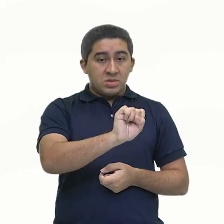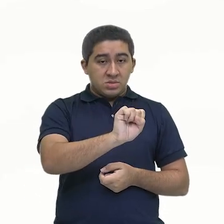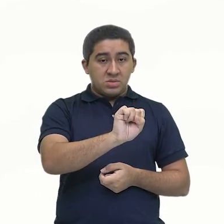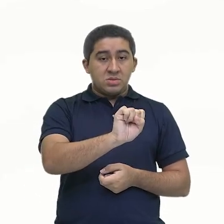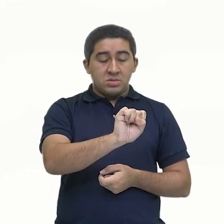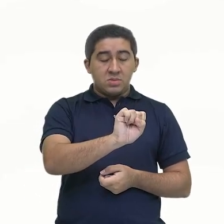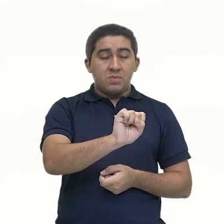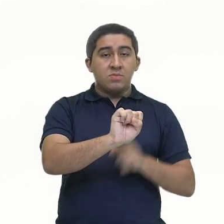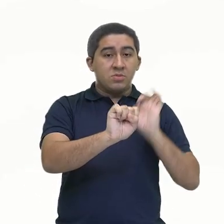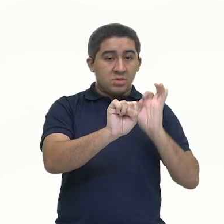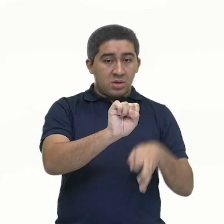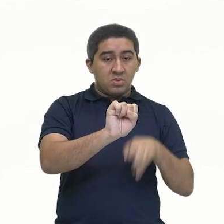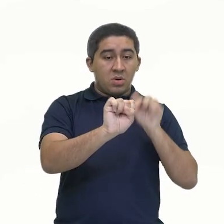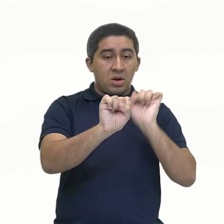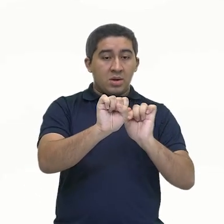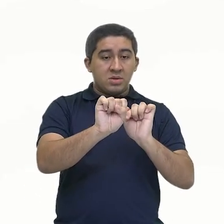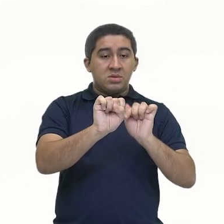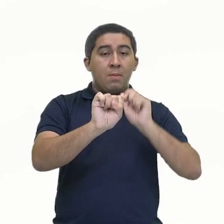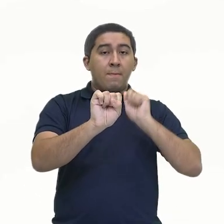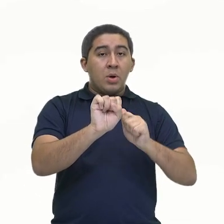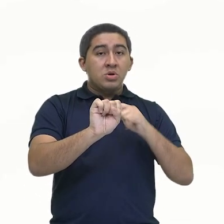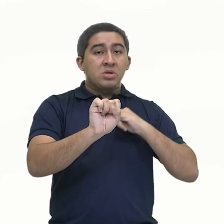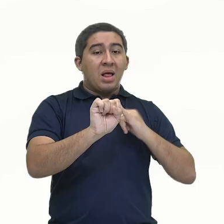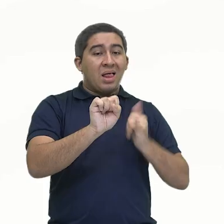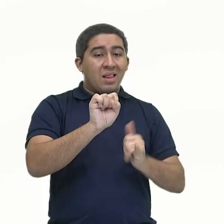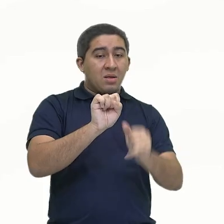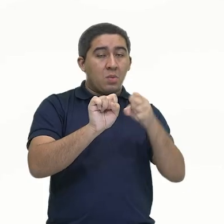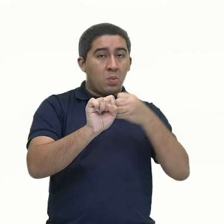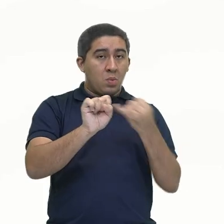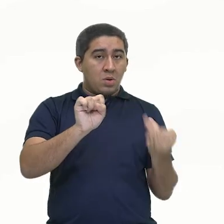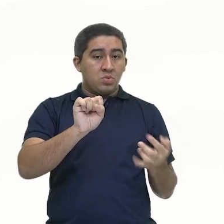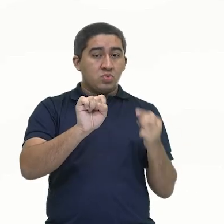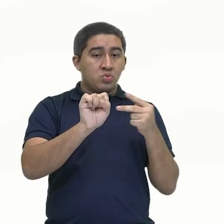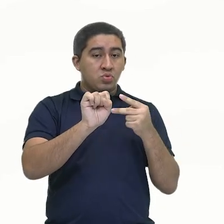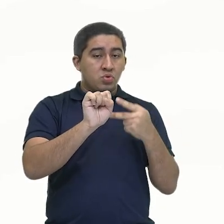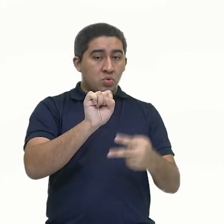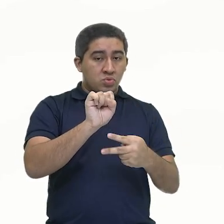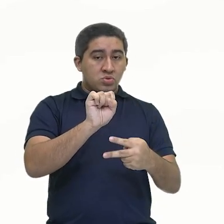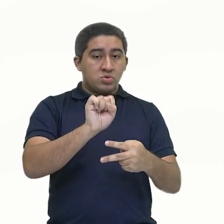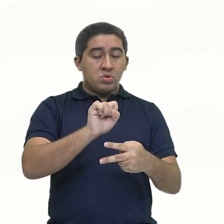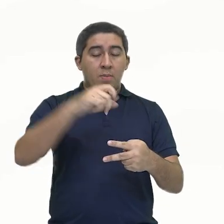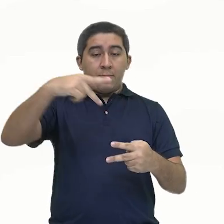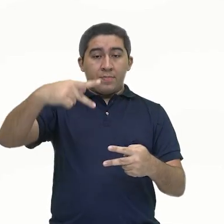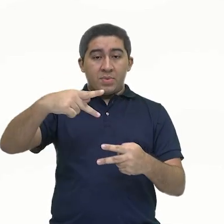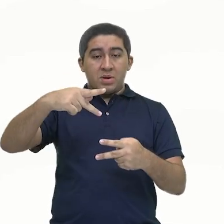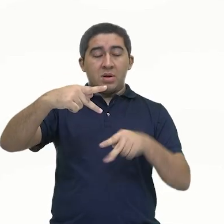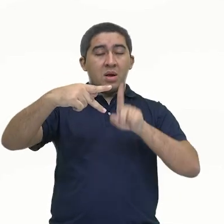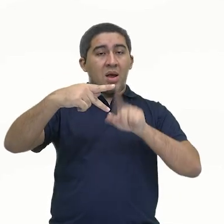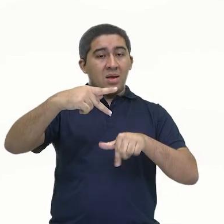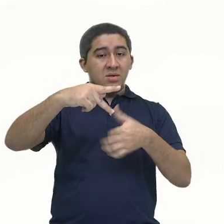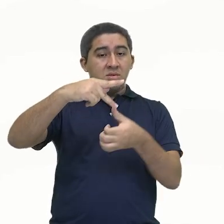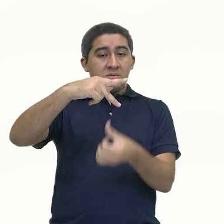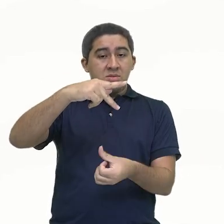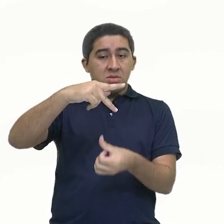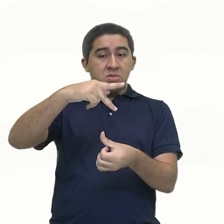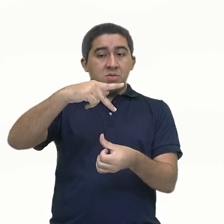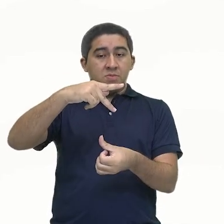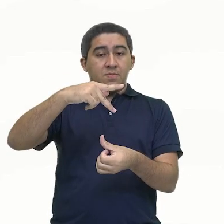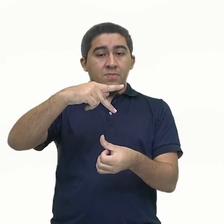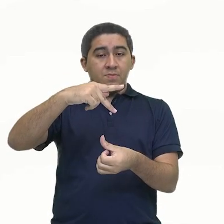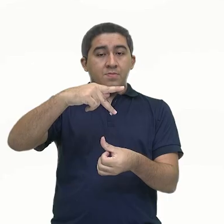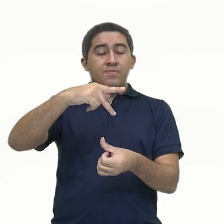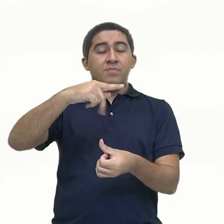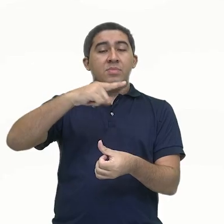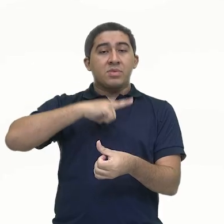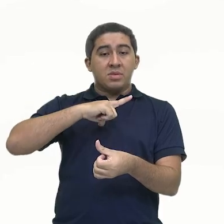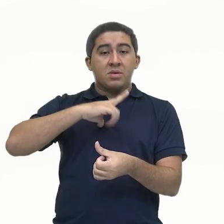subnível S, e nesse subnível S só cabem 2 elétrons. Tem o subnível P, que só cabem